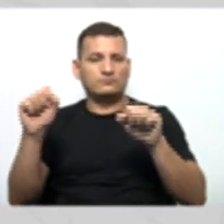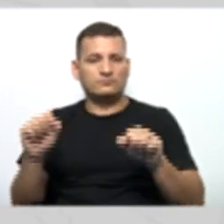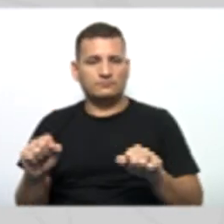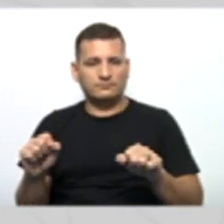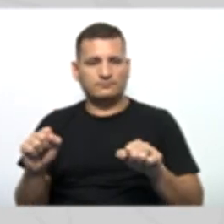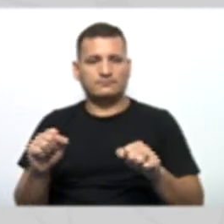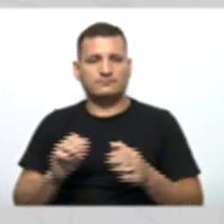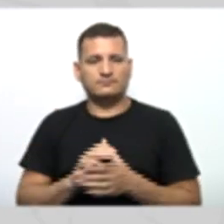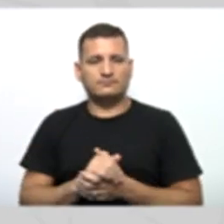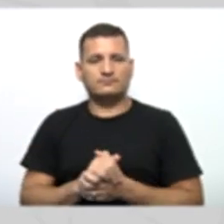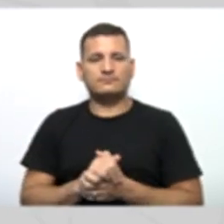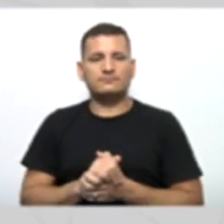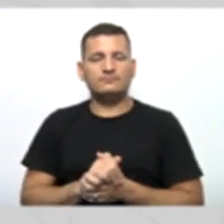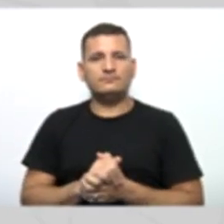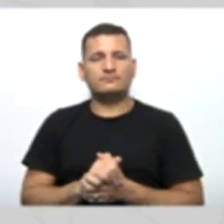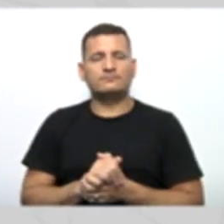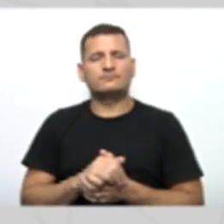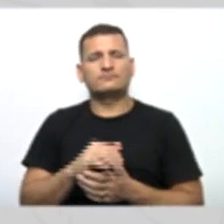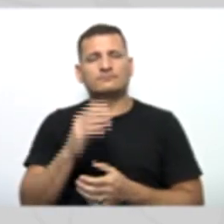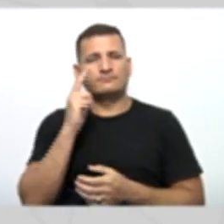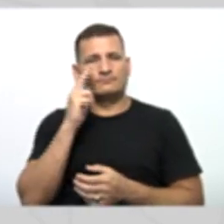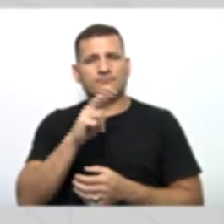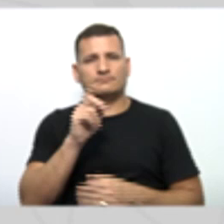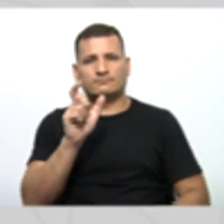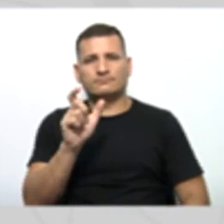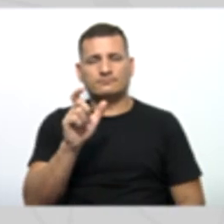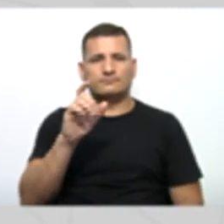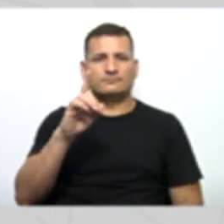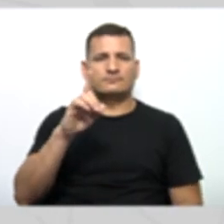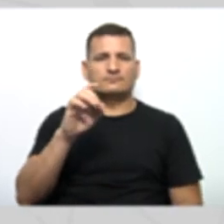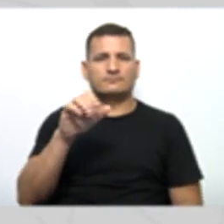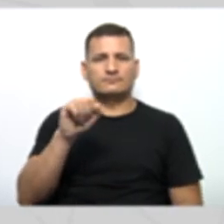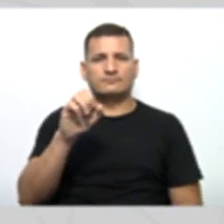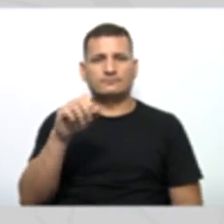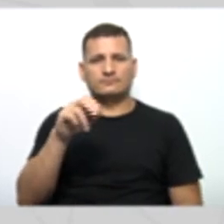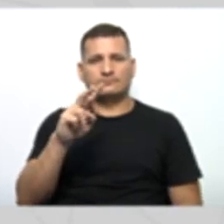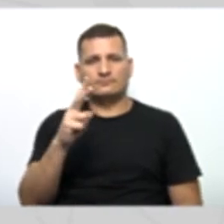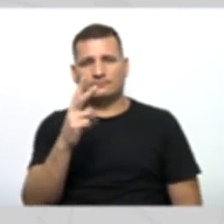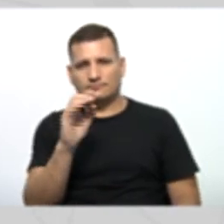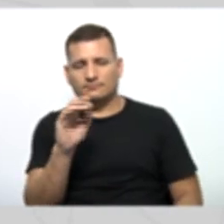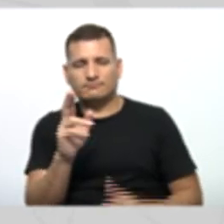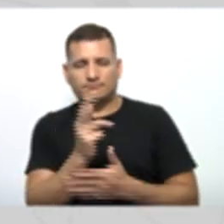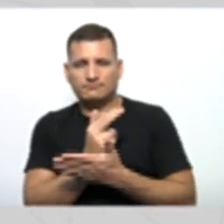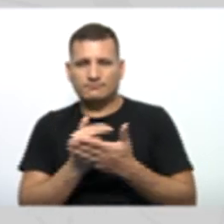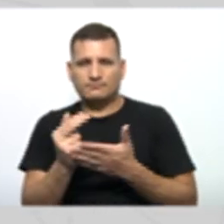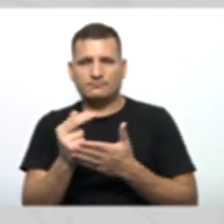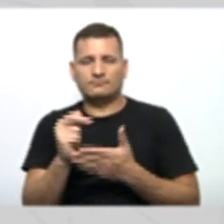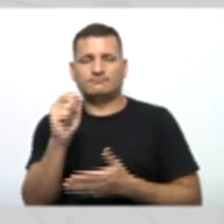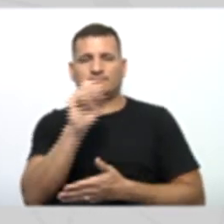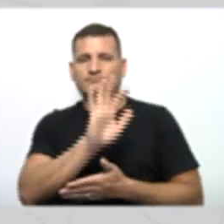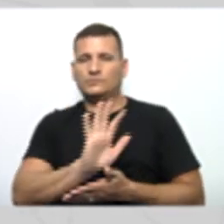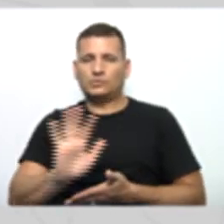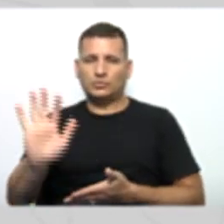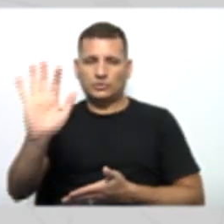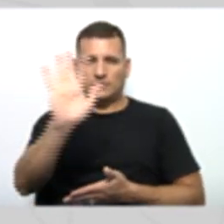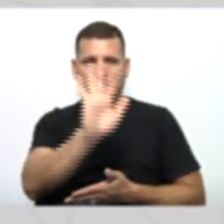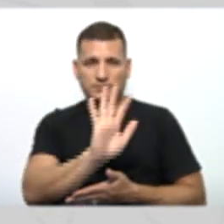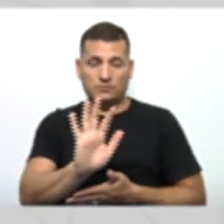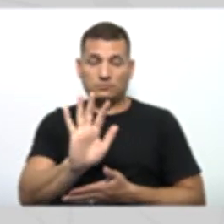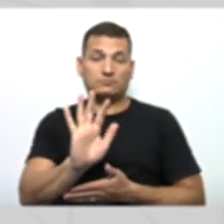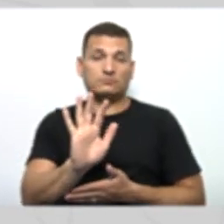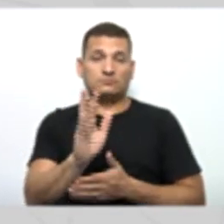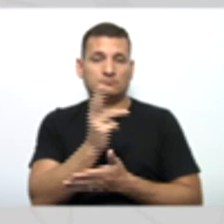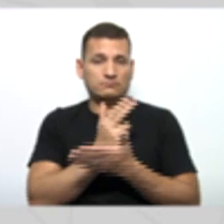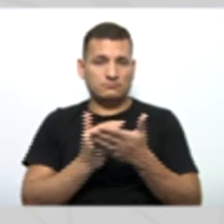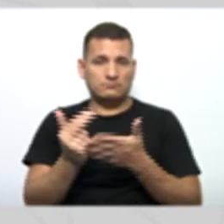Desenho, ilustração. É isso que eu quero que vocês entendam. Ele é capaz de descrever